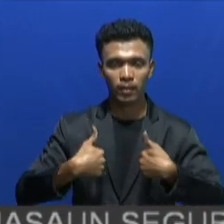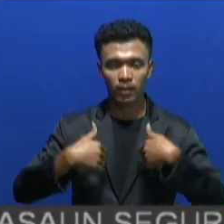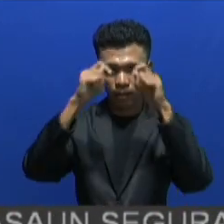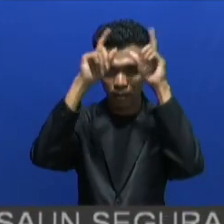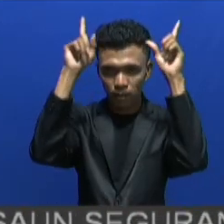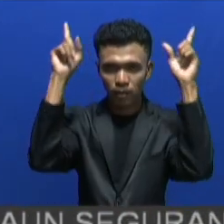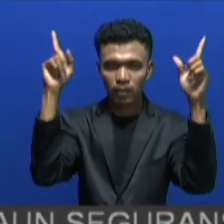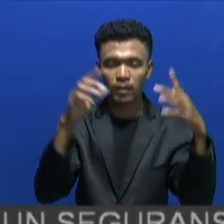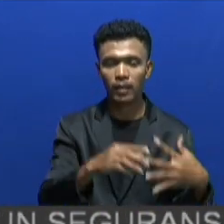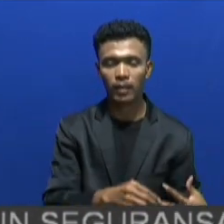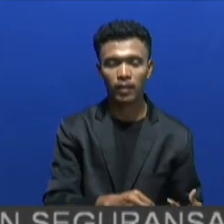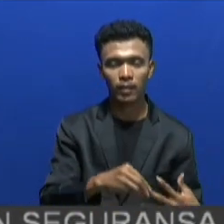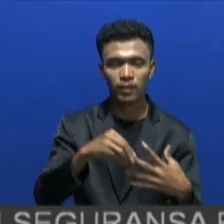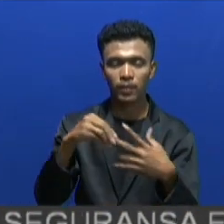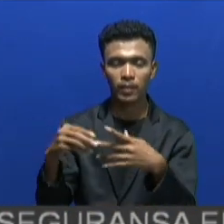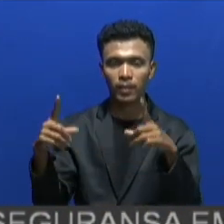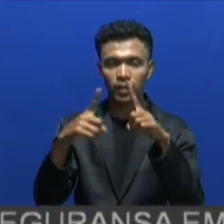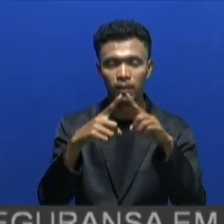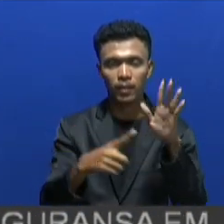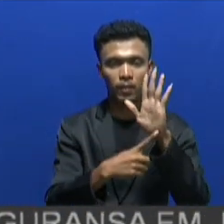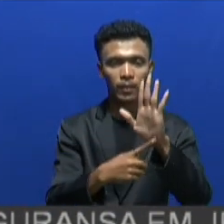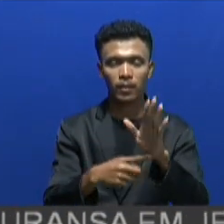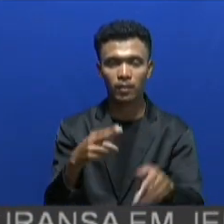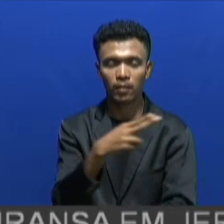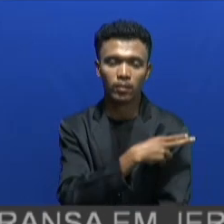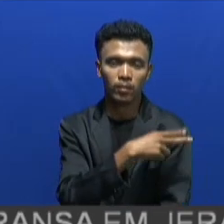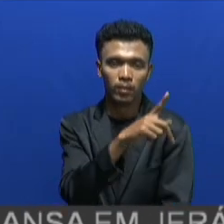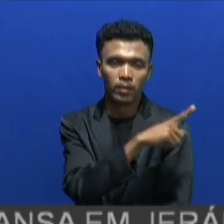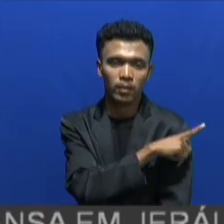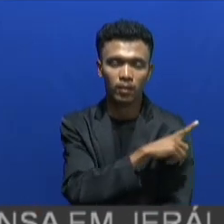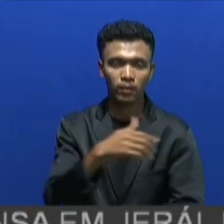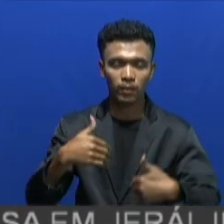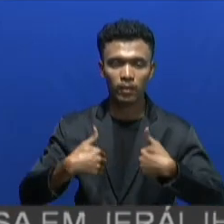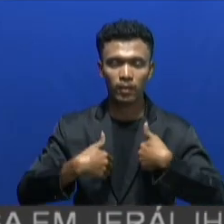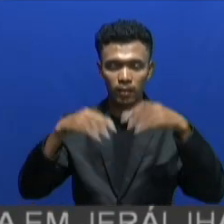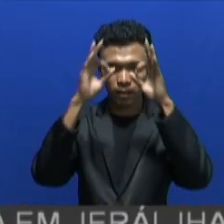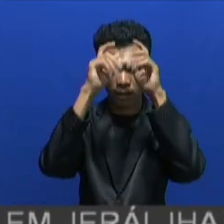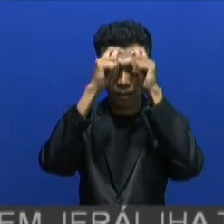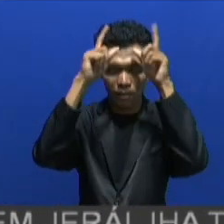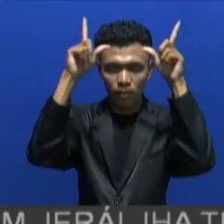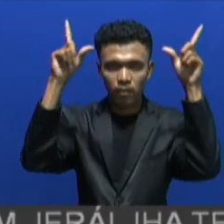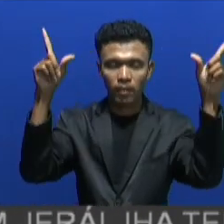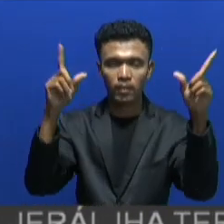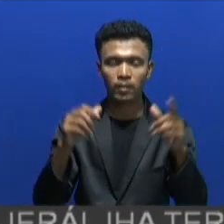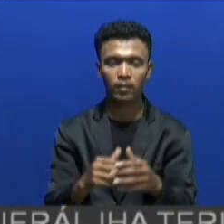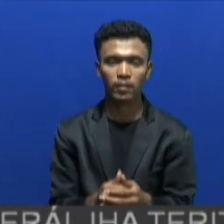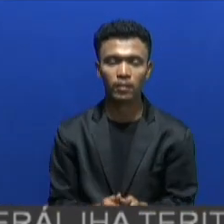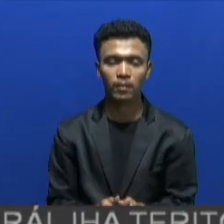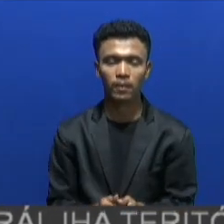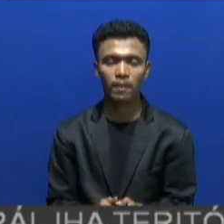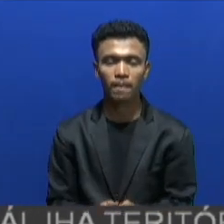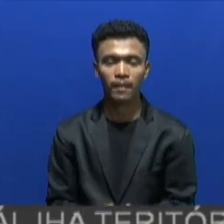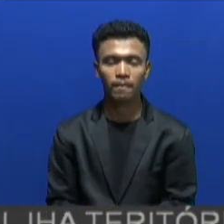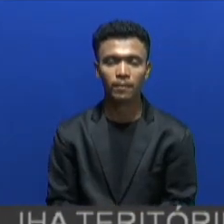especialmente mas ba representante UNICEF e a Timor-Leste, também mantém saúde,